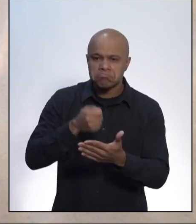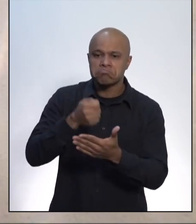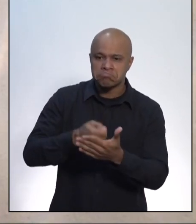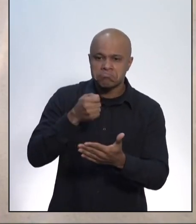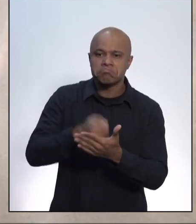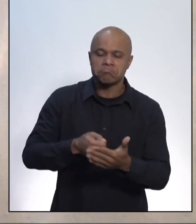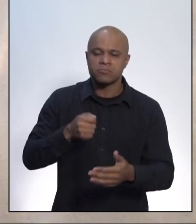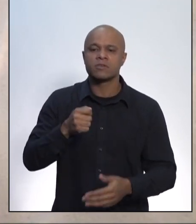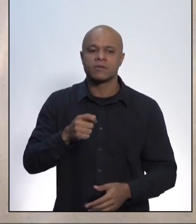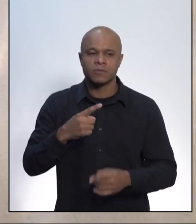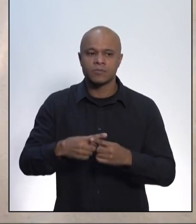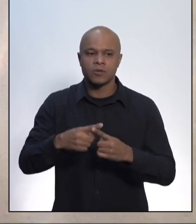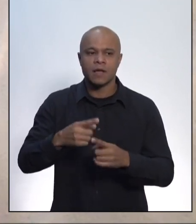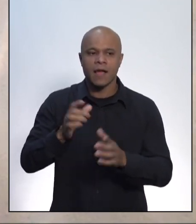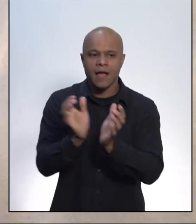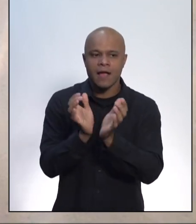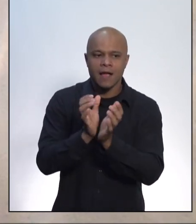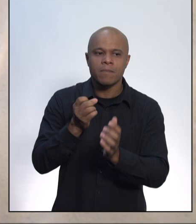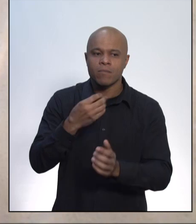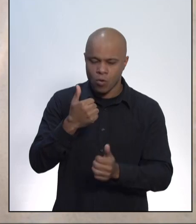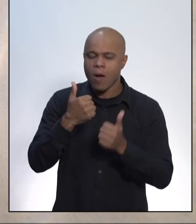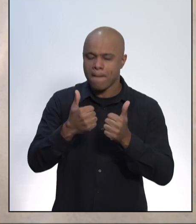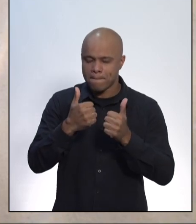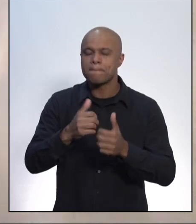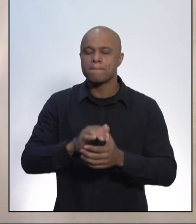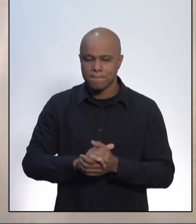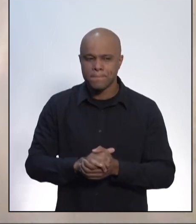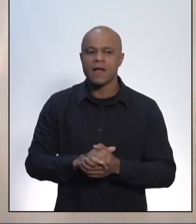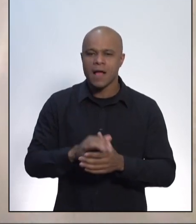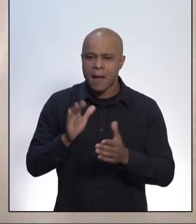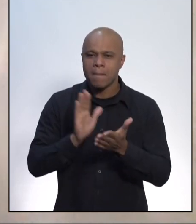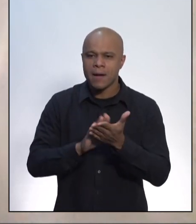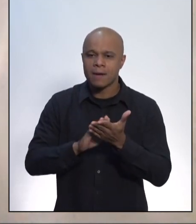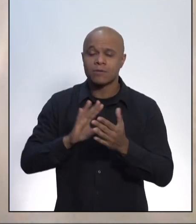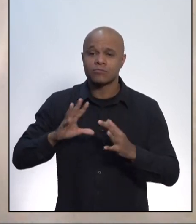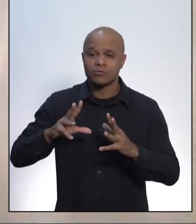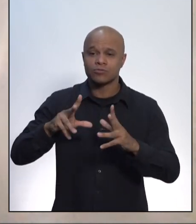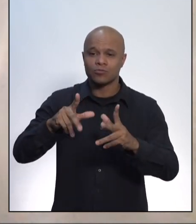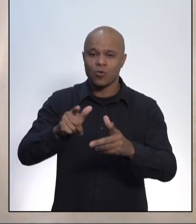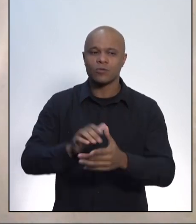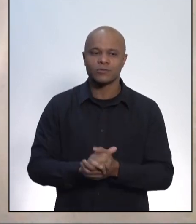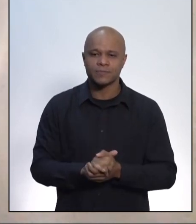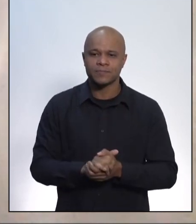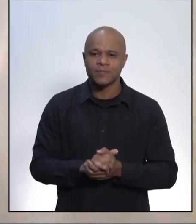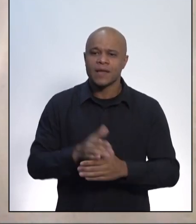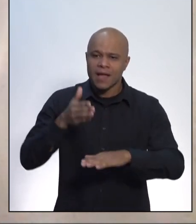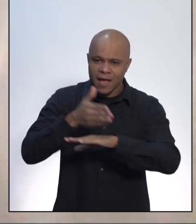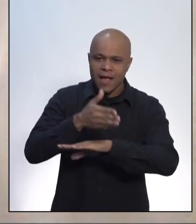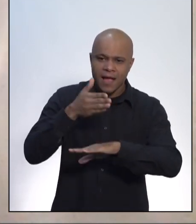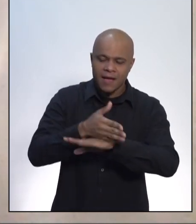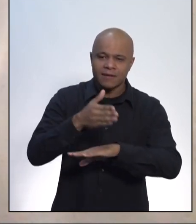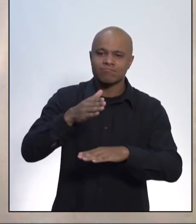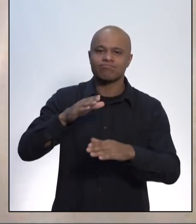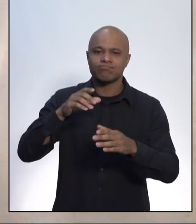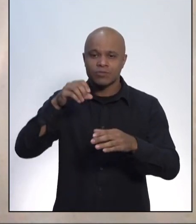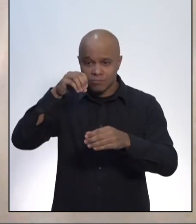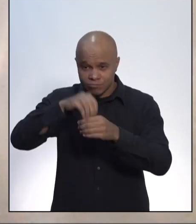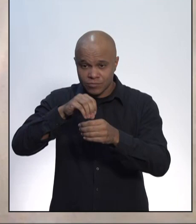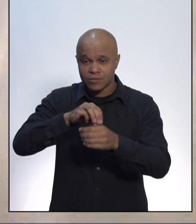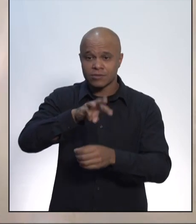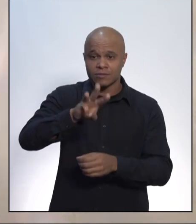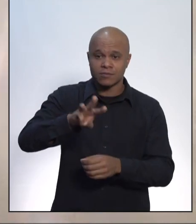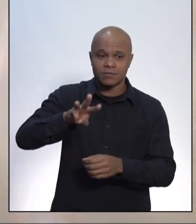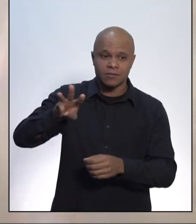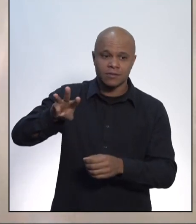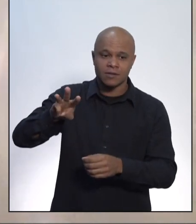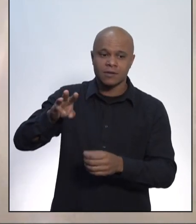equipe hoje é uma equipe muito boa, está todo mundo de parabéns. Se vocês acessem, pessoal, acessem a plataforma, já está disponível